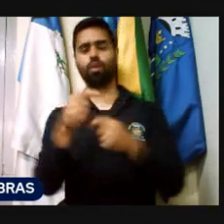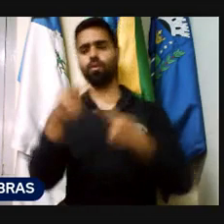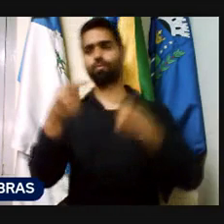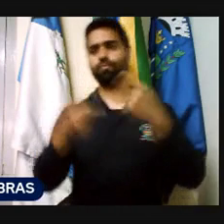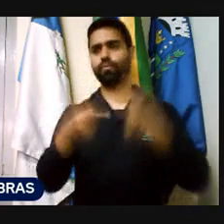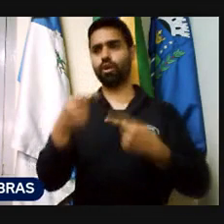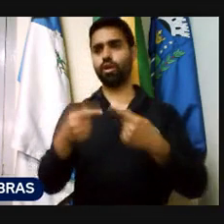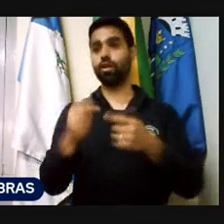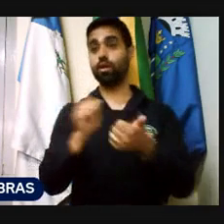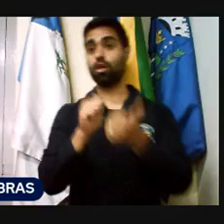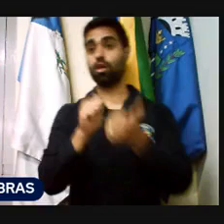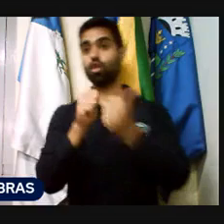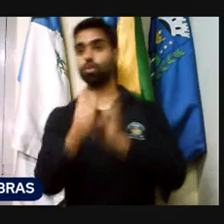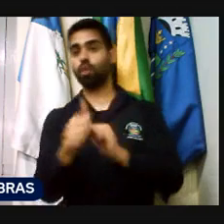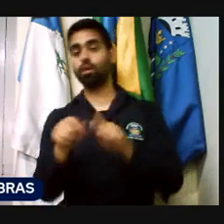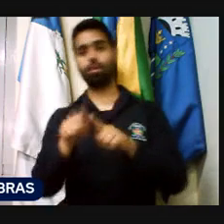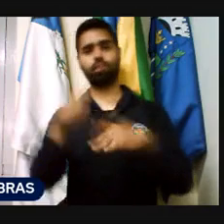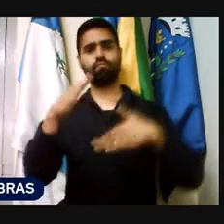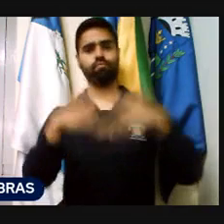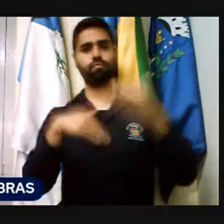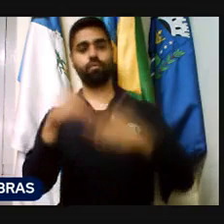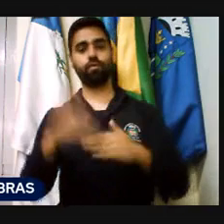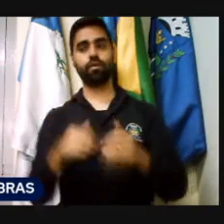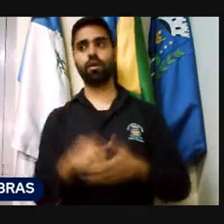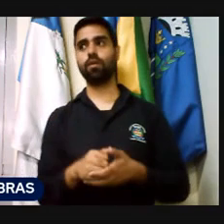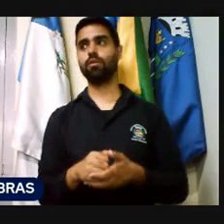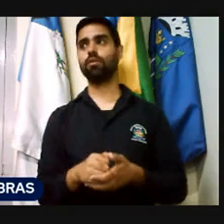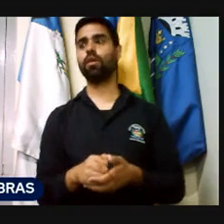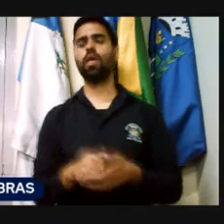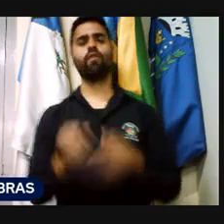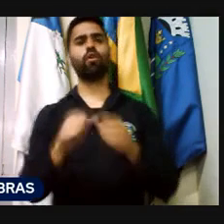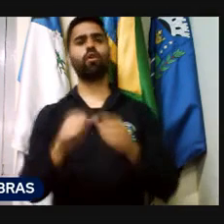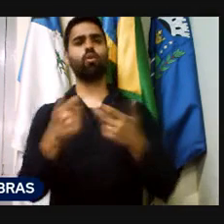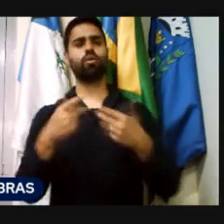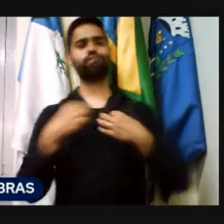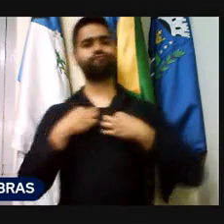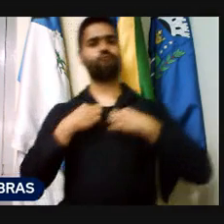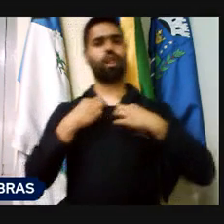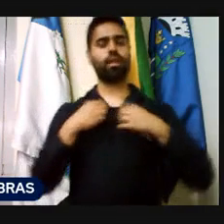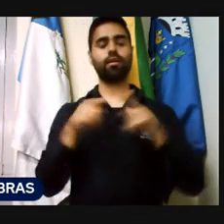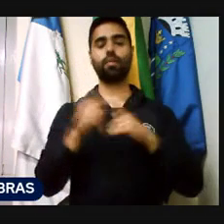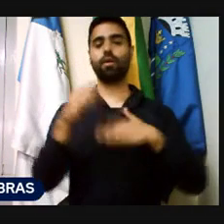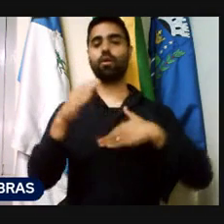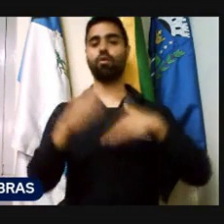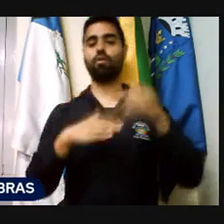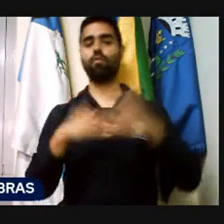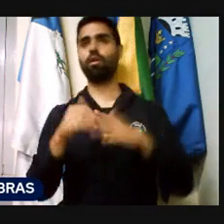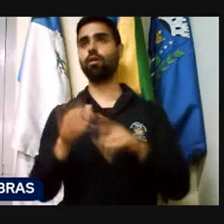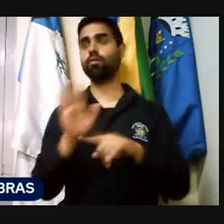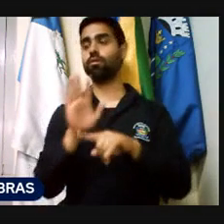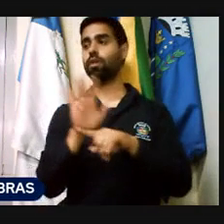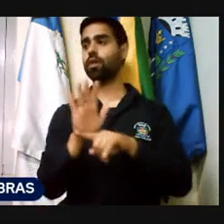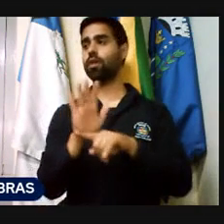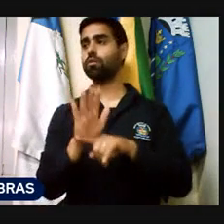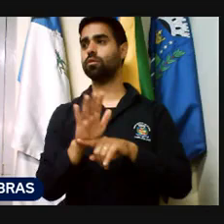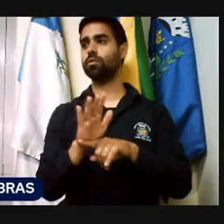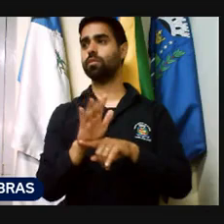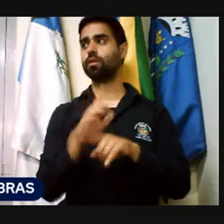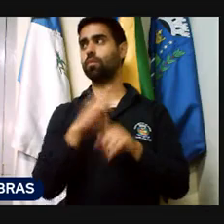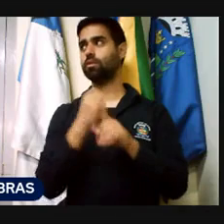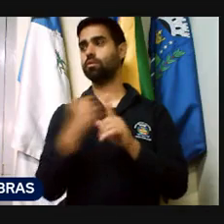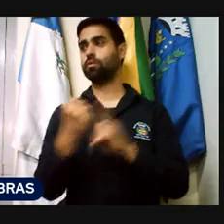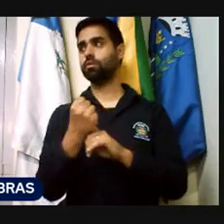político, esportivo e profissionais, com ações voluntárias e profissionais que contribuam para a nossa